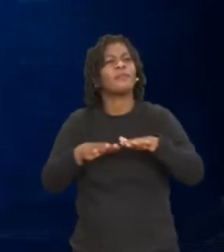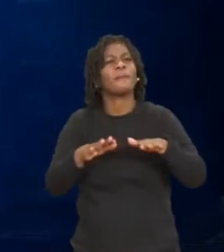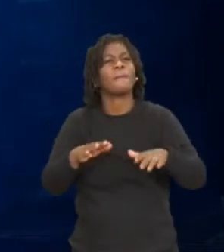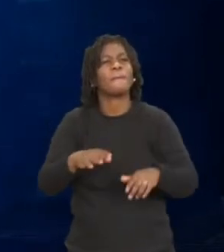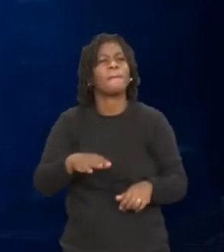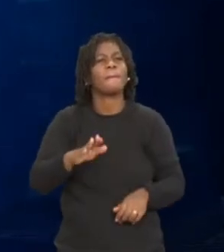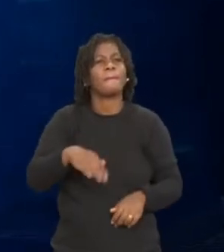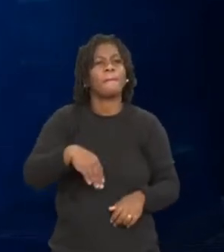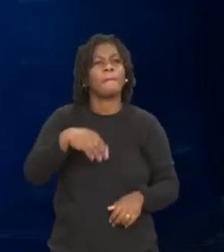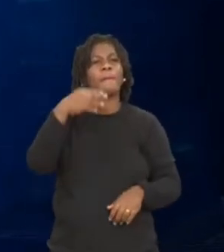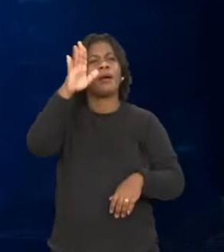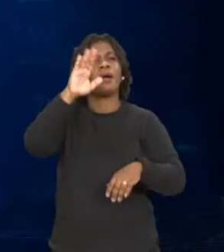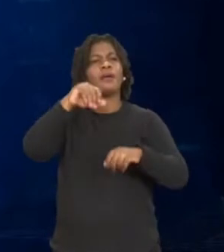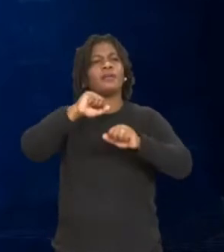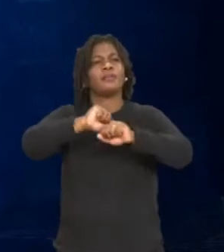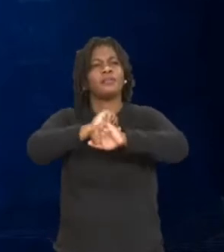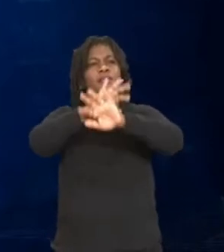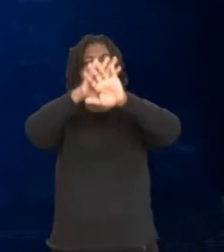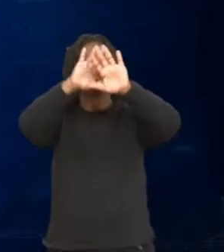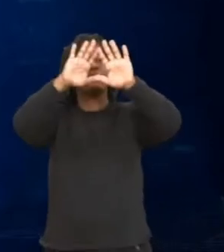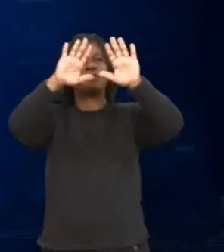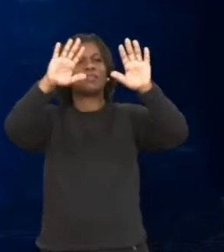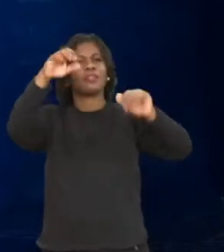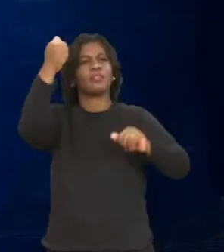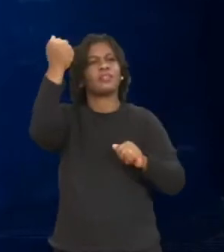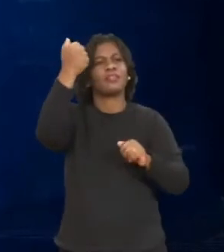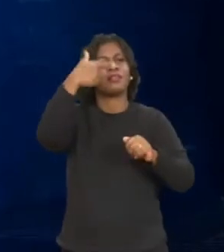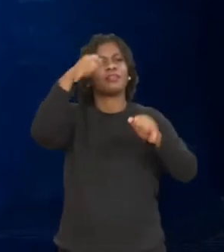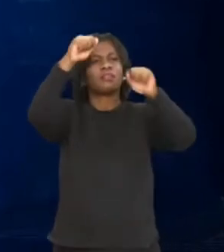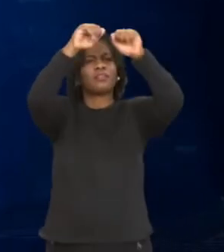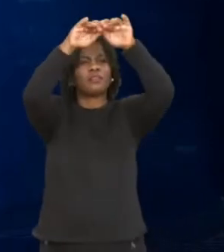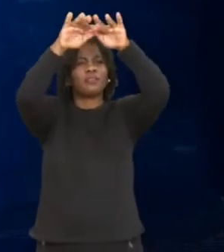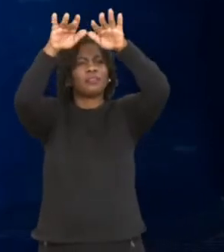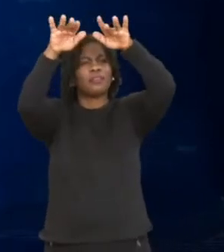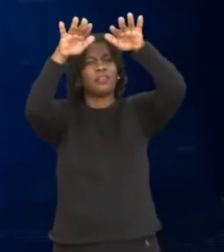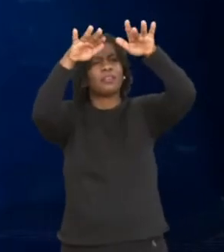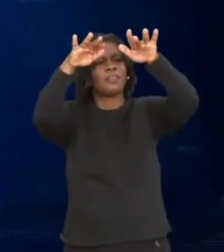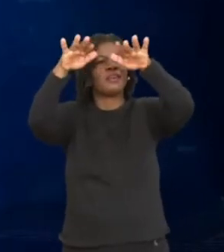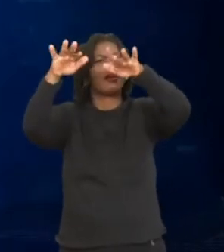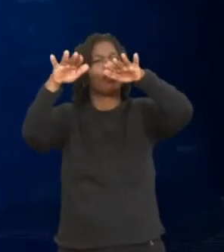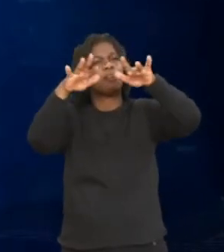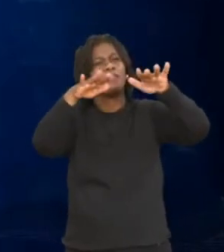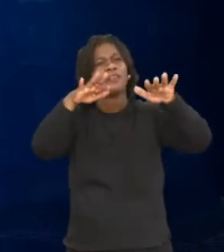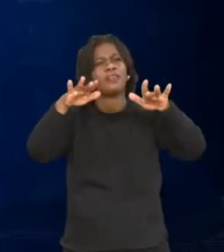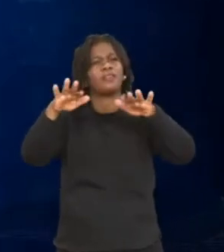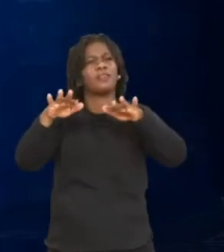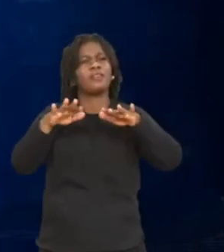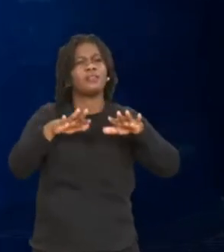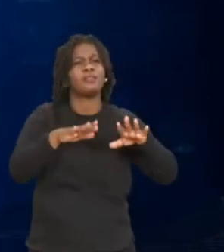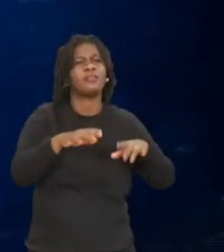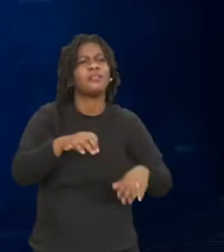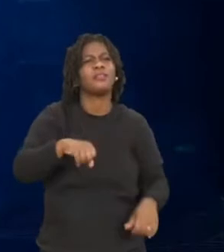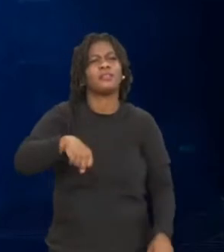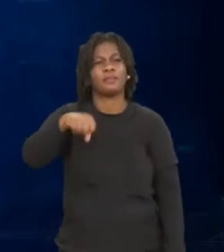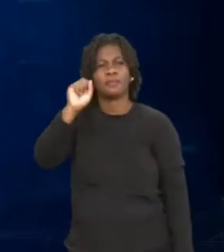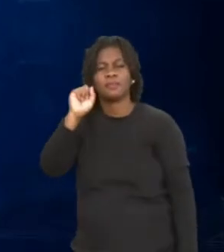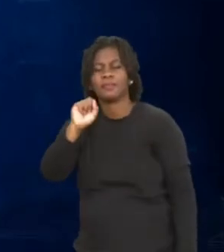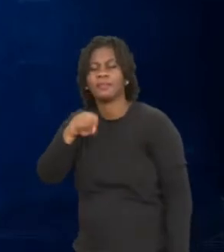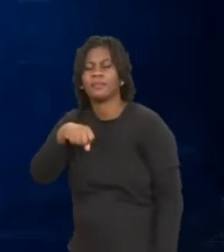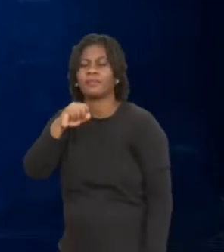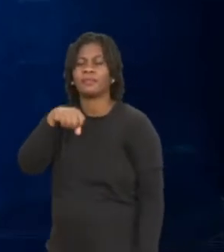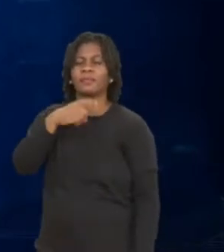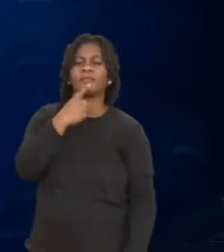Alvo mais. Alvo mais que a neve.